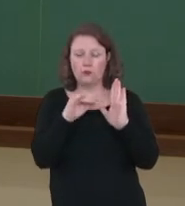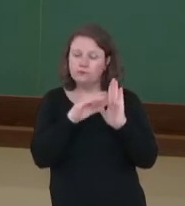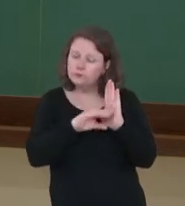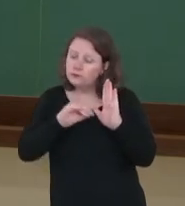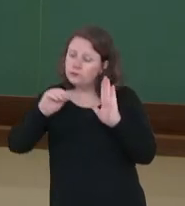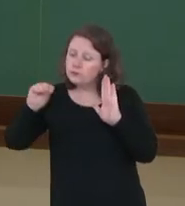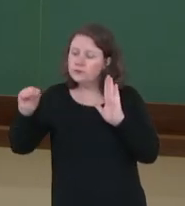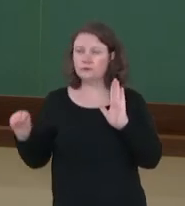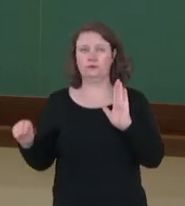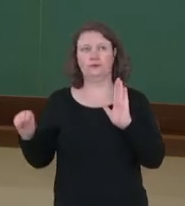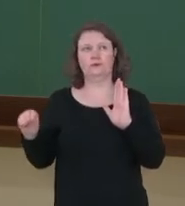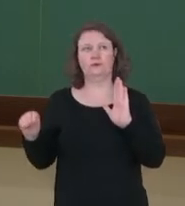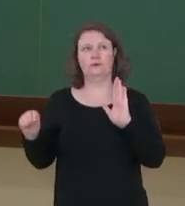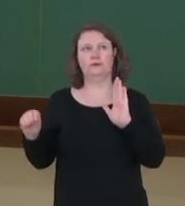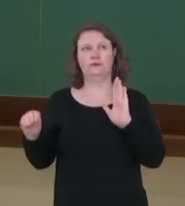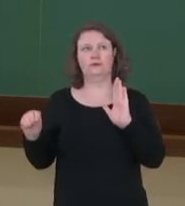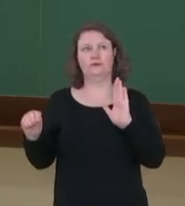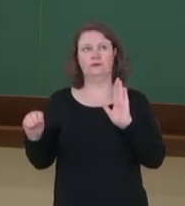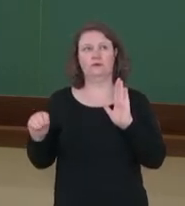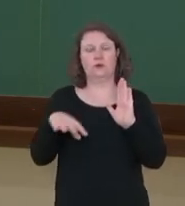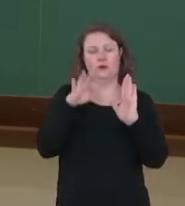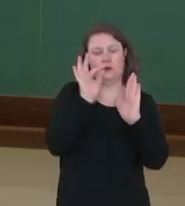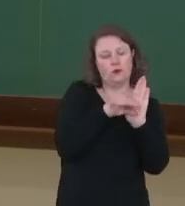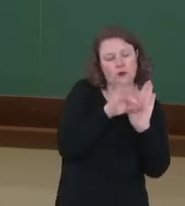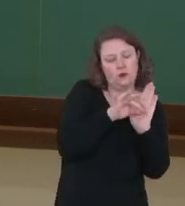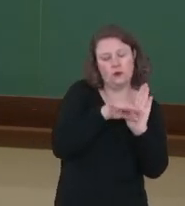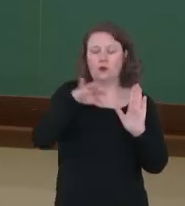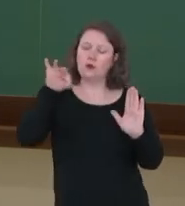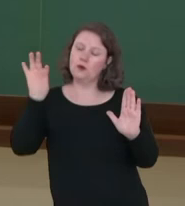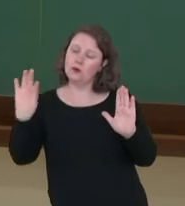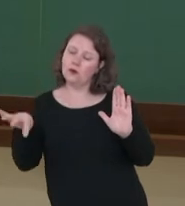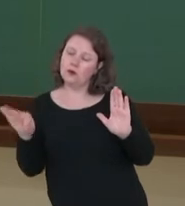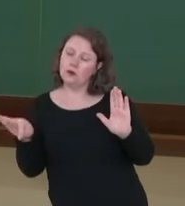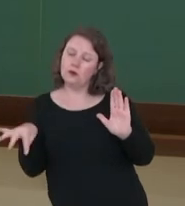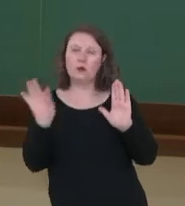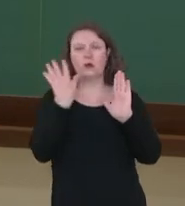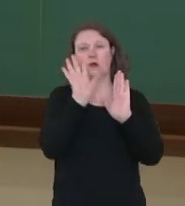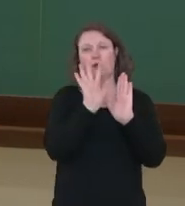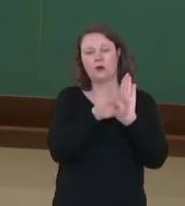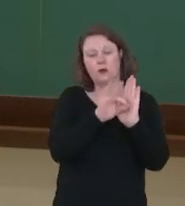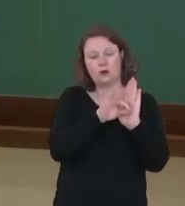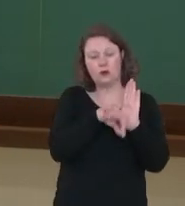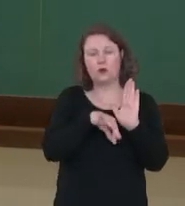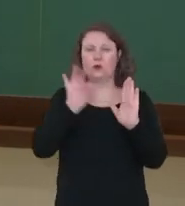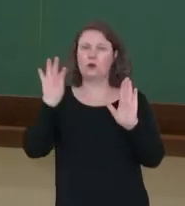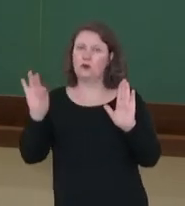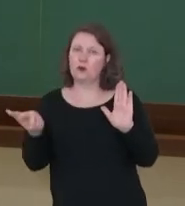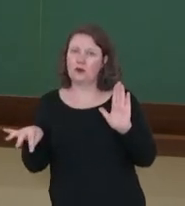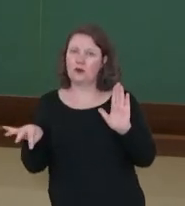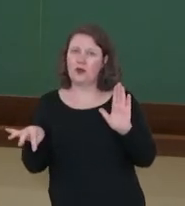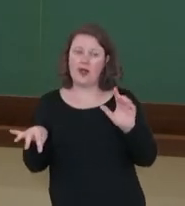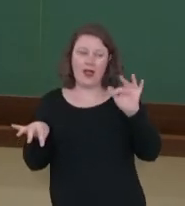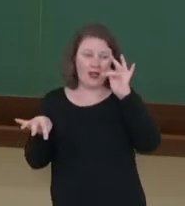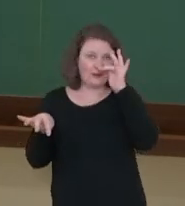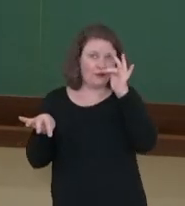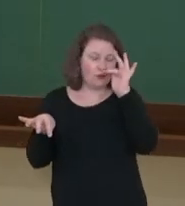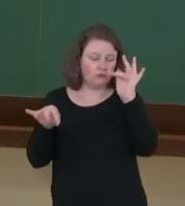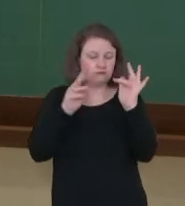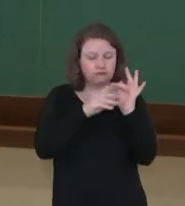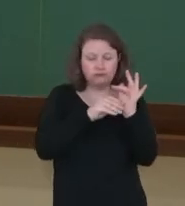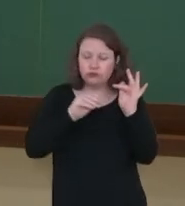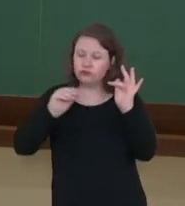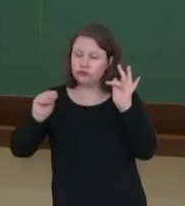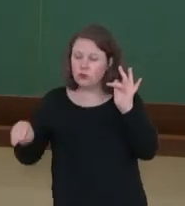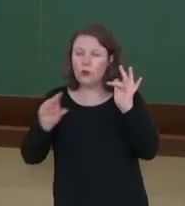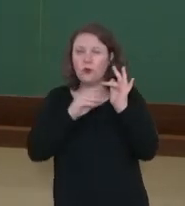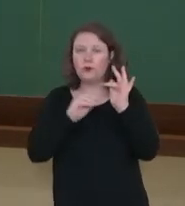Então, ele ia lá e salpicava aquela flor, o pólen da planta doadora, que a gente chamou de planta doadora no slide